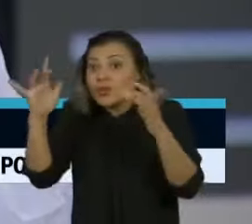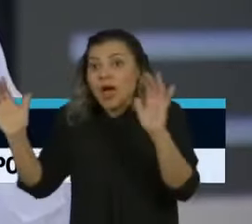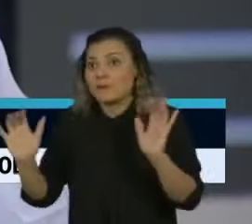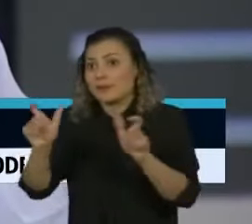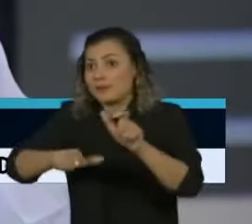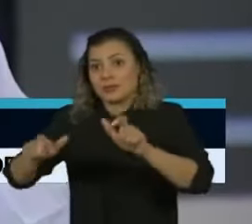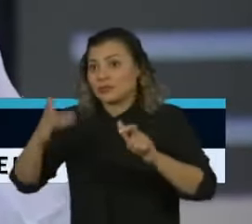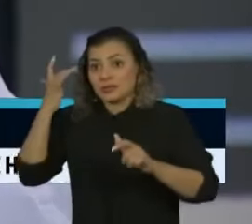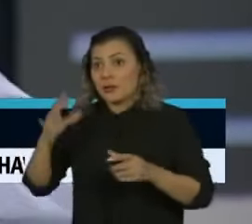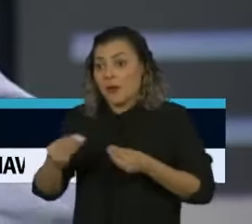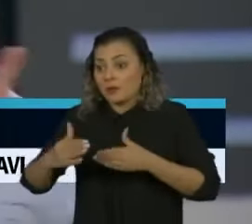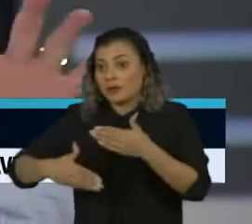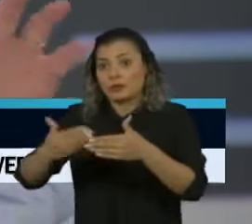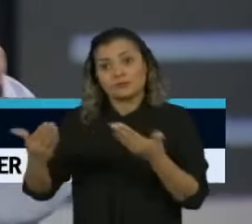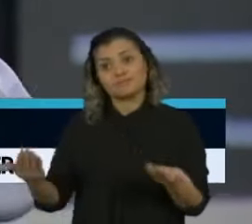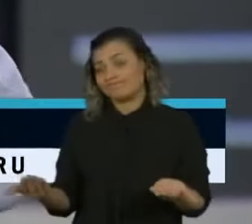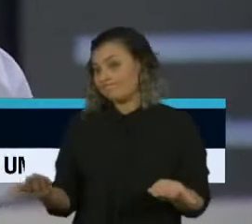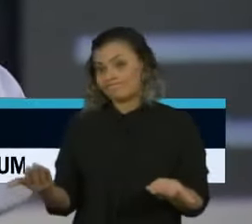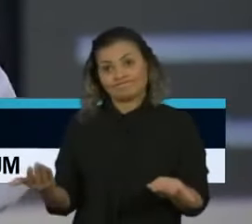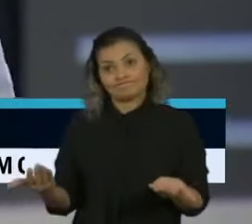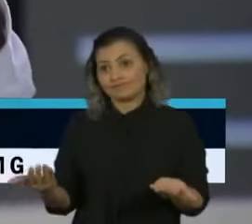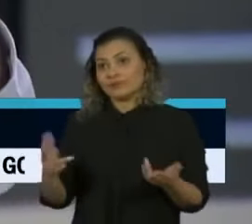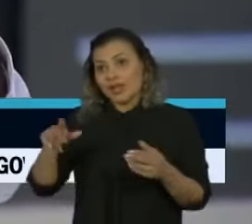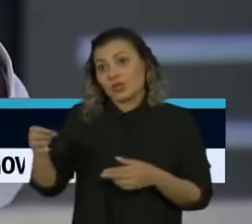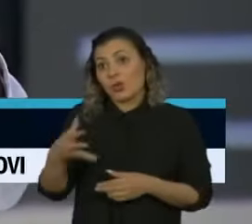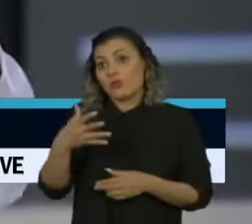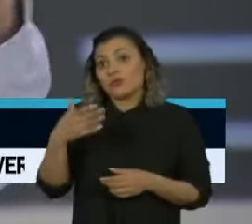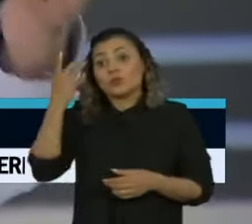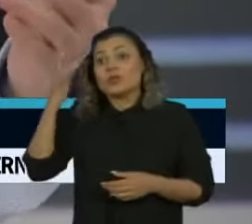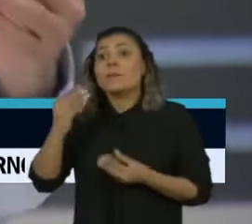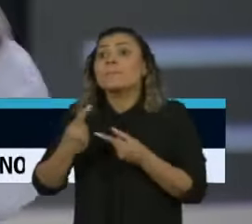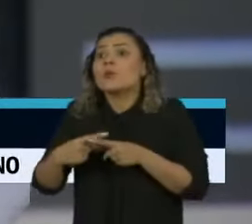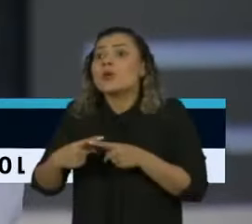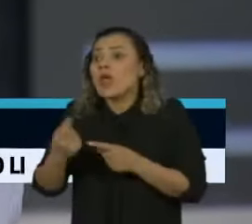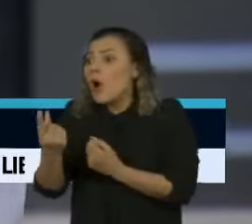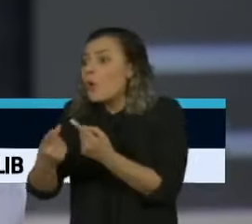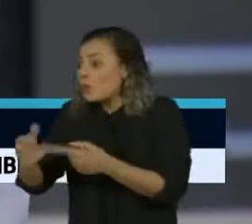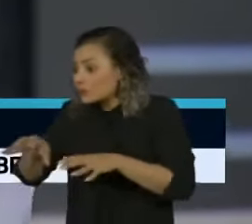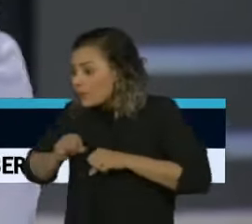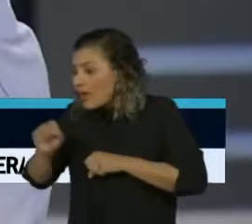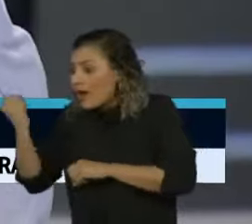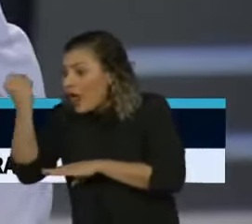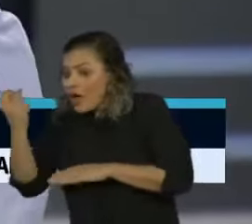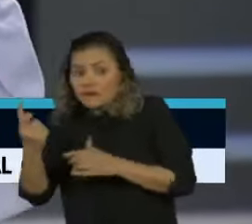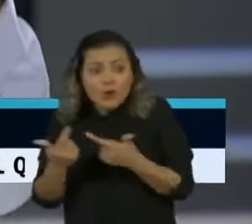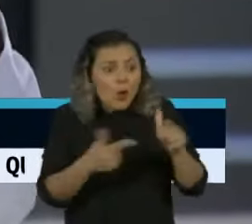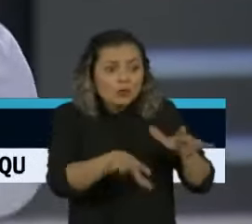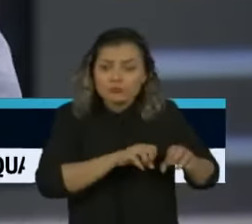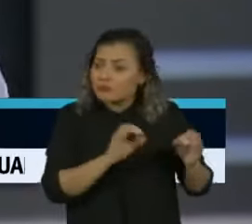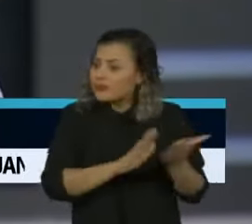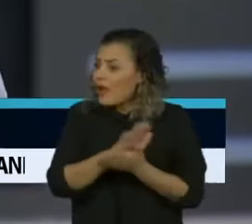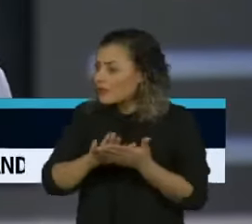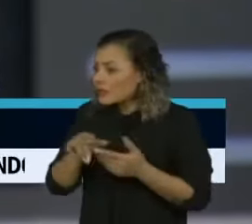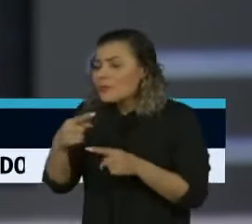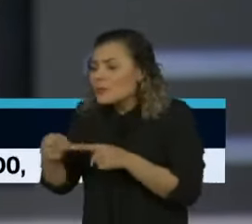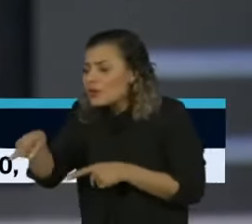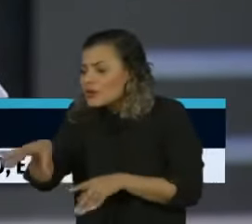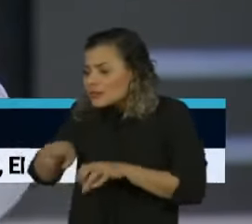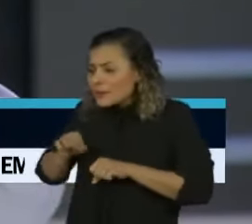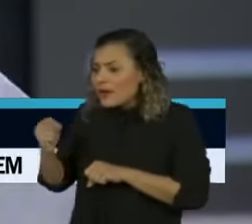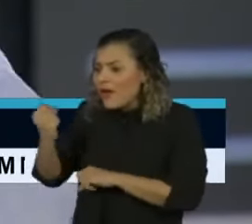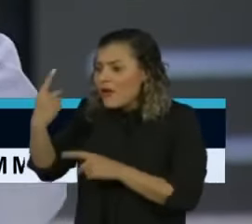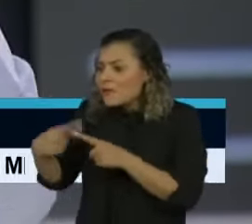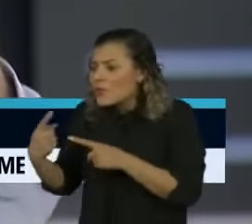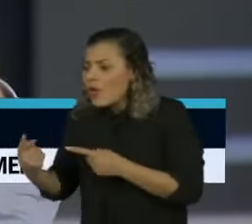é que funciona. E não sabemos o que desencadeia, por que algumas têm e outras não têm, o que elas já tiveram que outras não